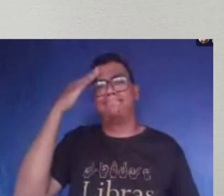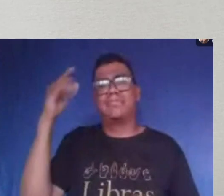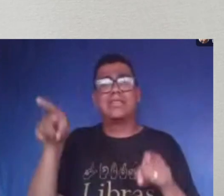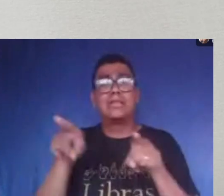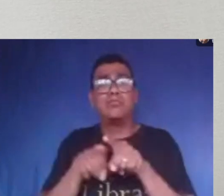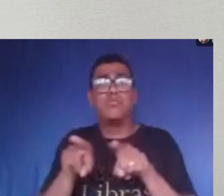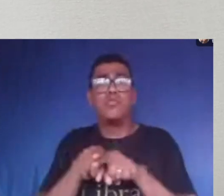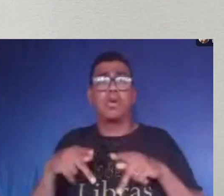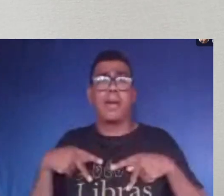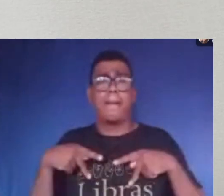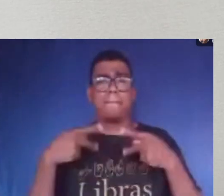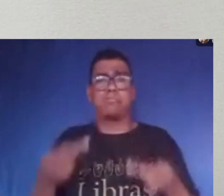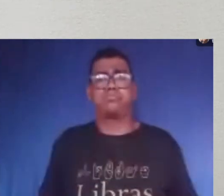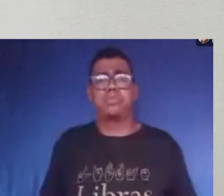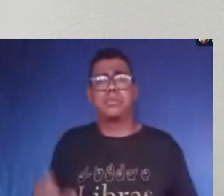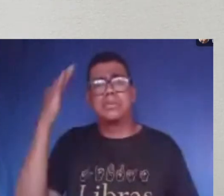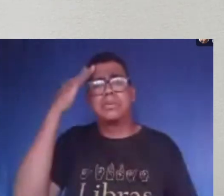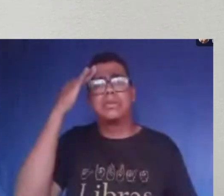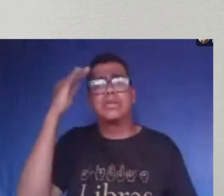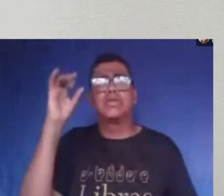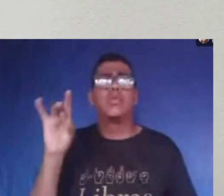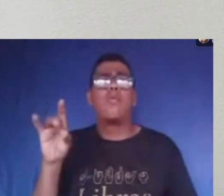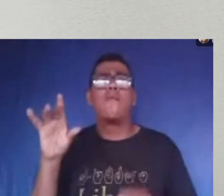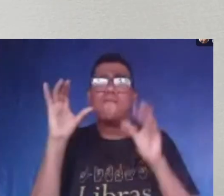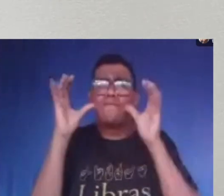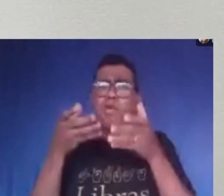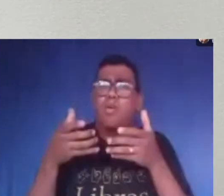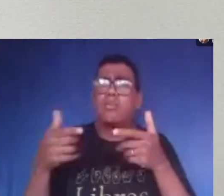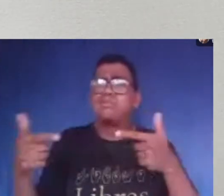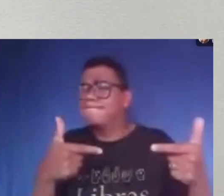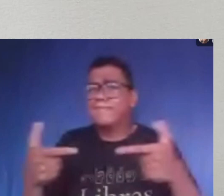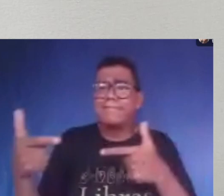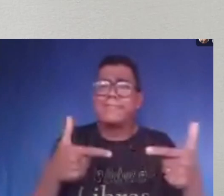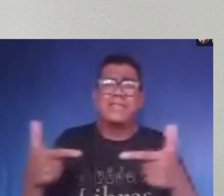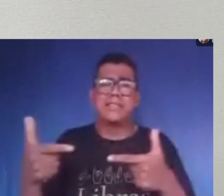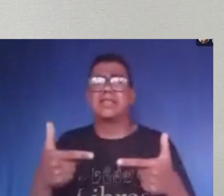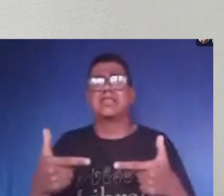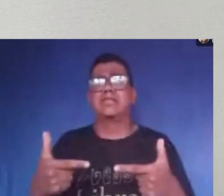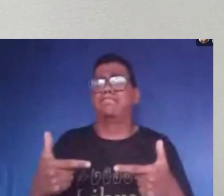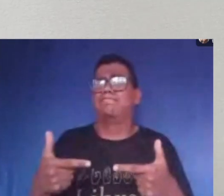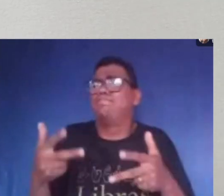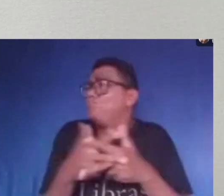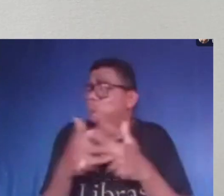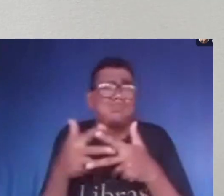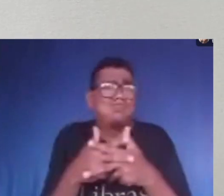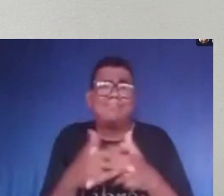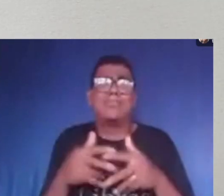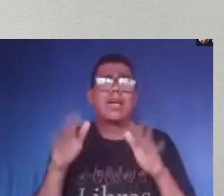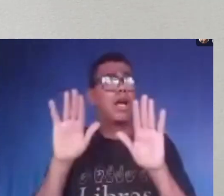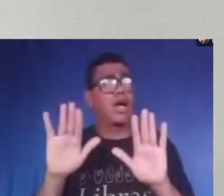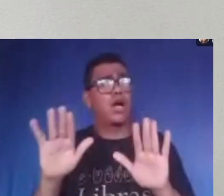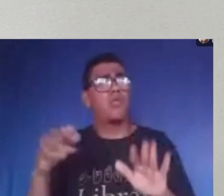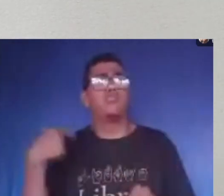texto. Ele é um dos textos que eu gosto muito e eu vou ler esse texto aqui para os irmãos. Filipenses, capítulo